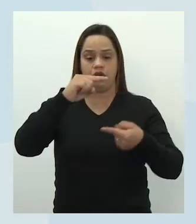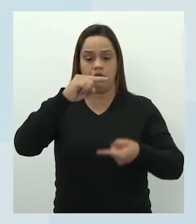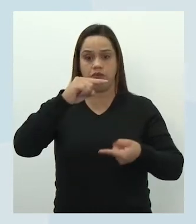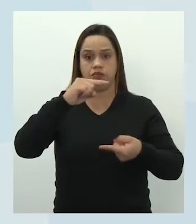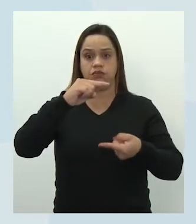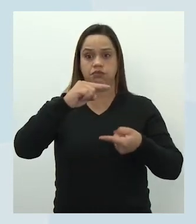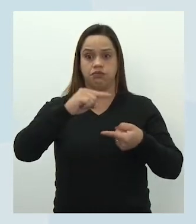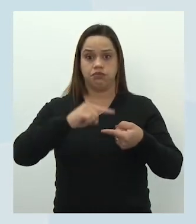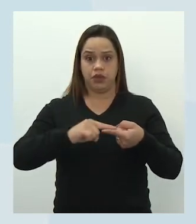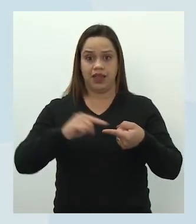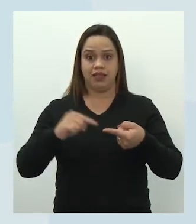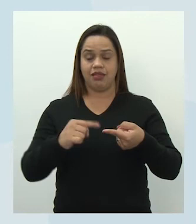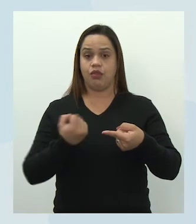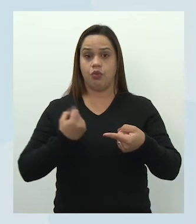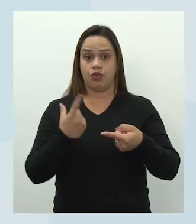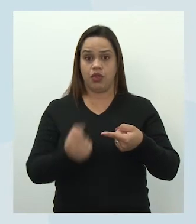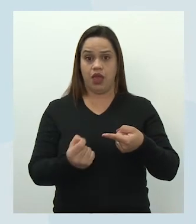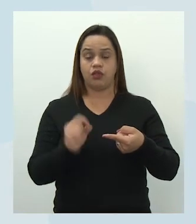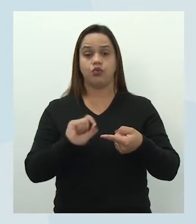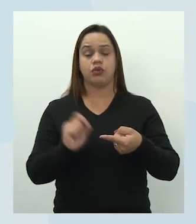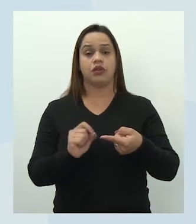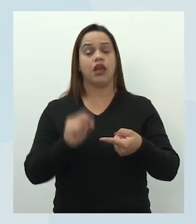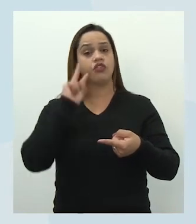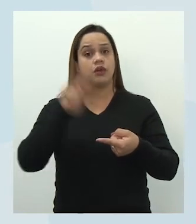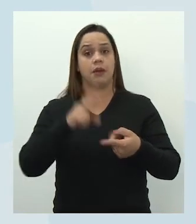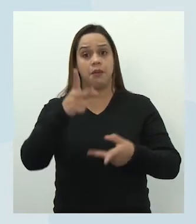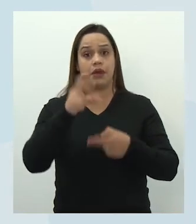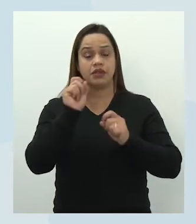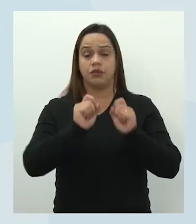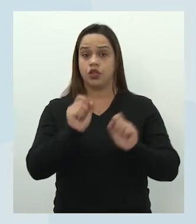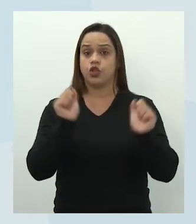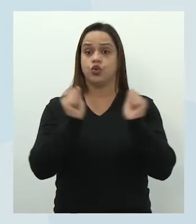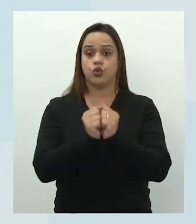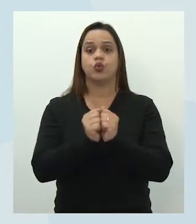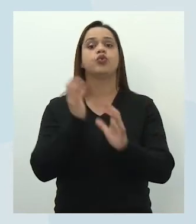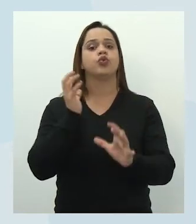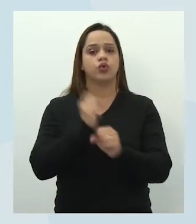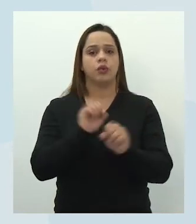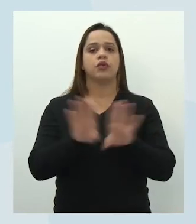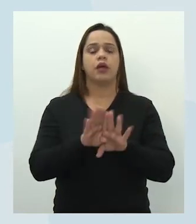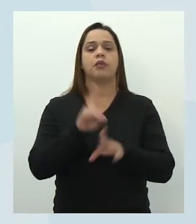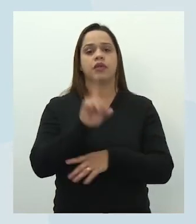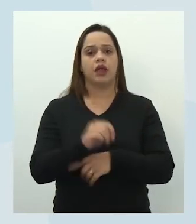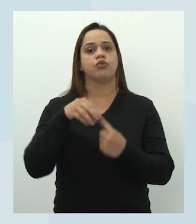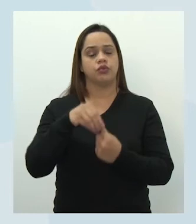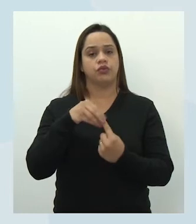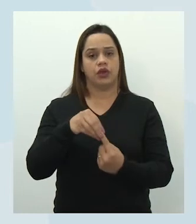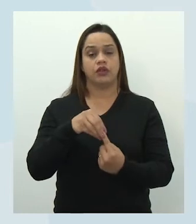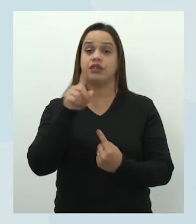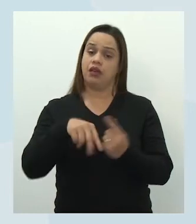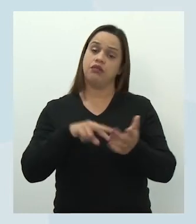valor 10, nós conseguimos perceber claramente que juntas elas somam 10 unidades, ou seja, 10